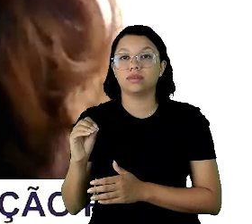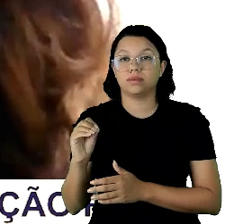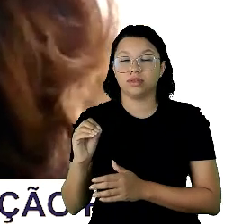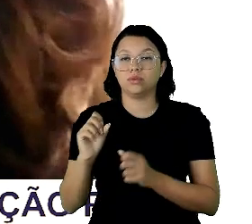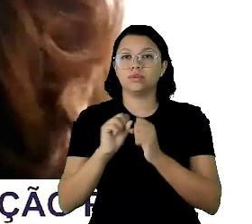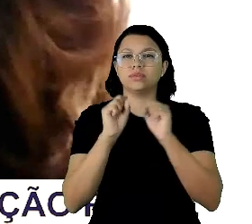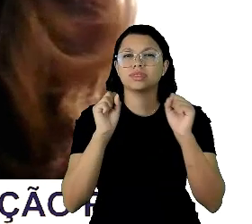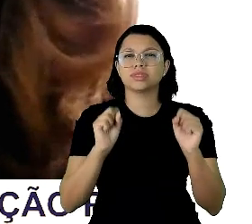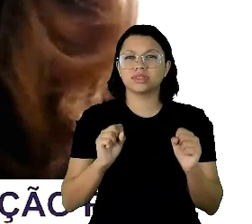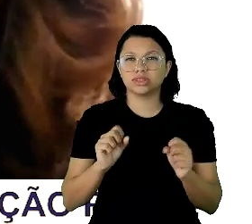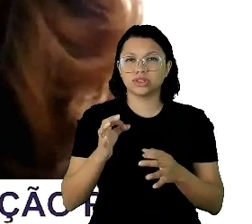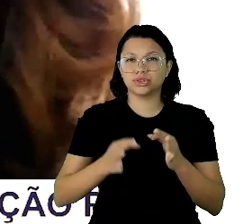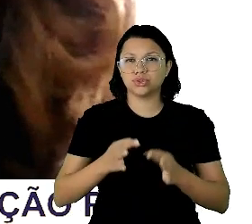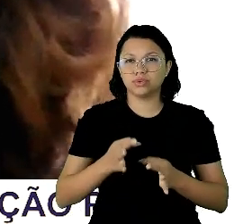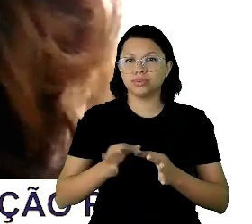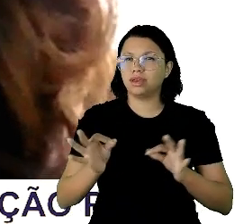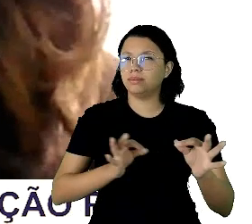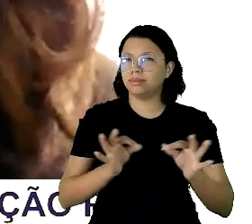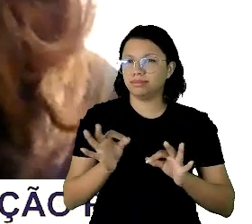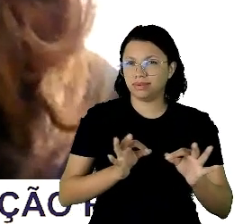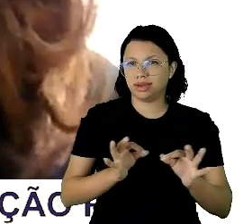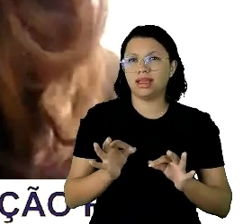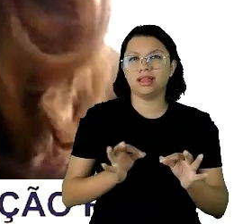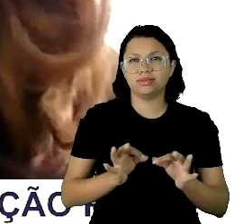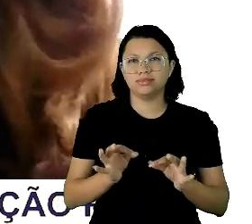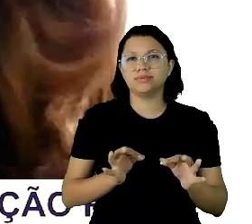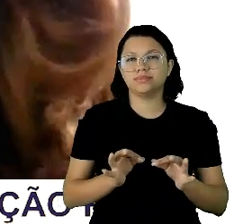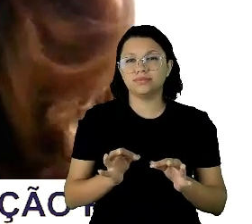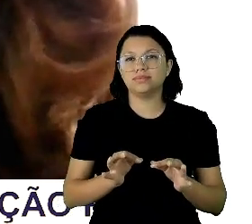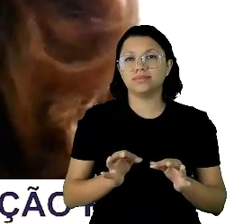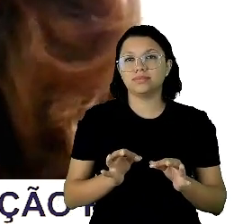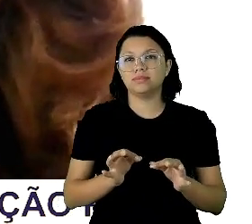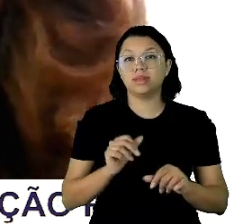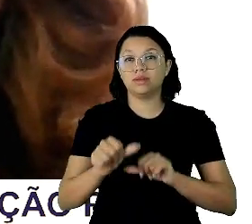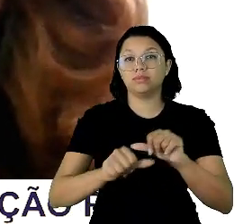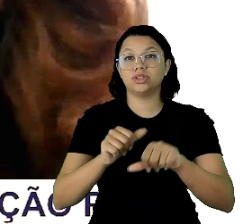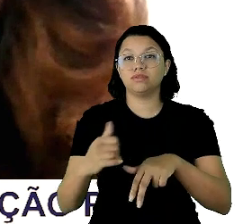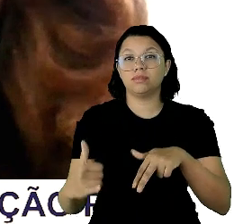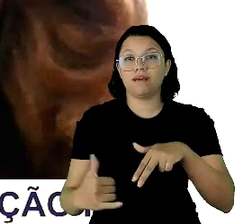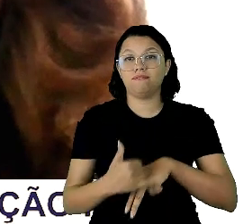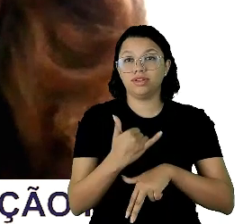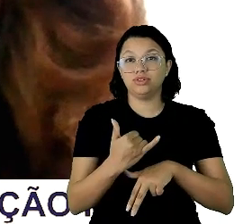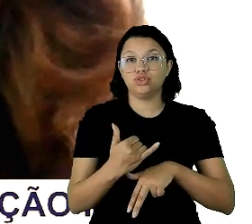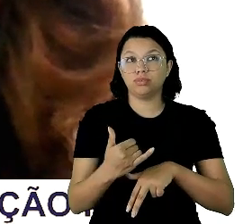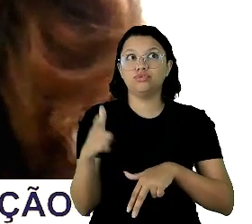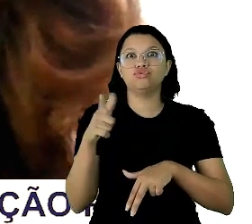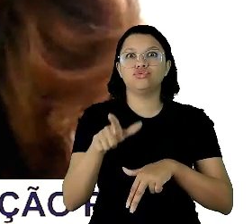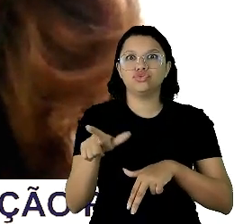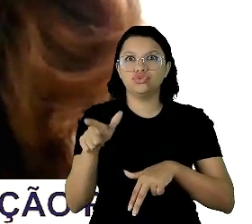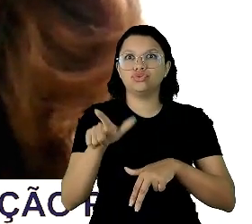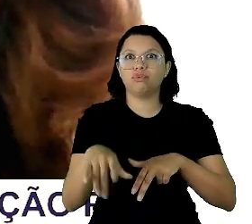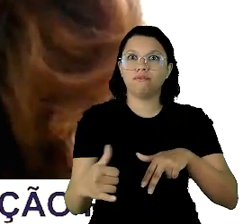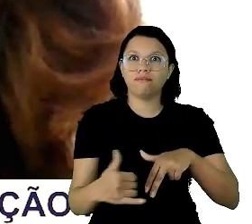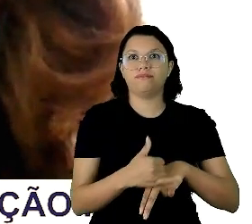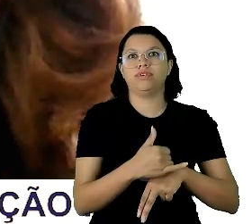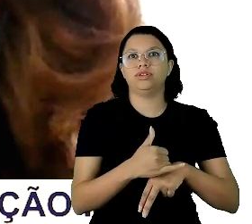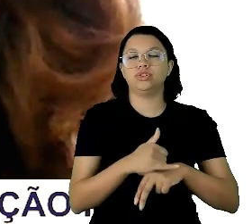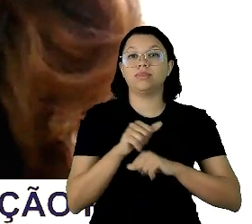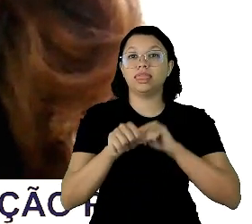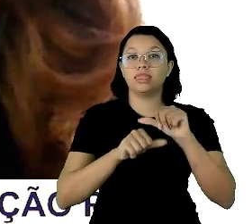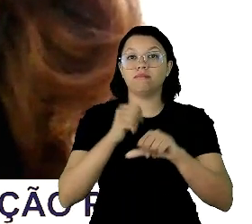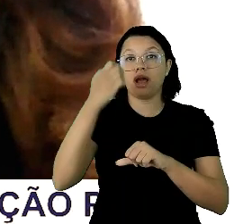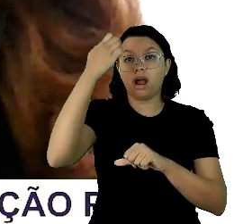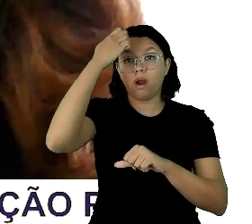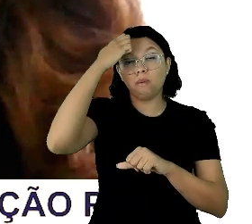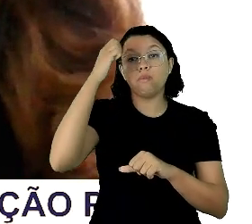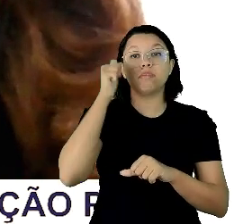não incidir em revitimização e culpabilização da mulher nos casos de importunação